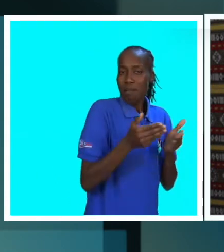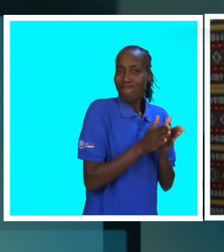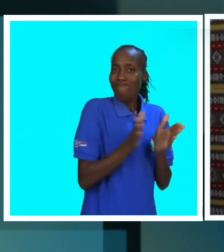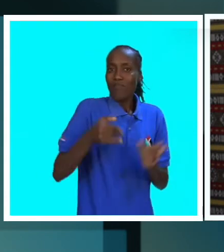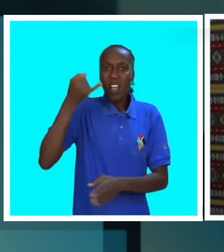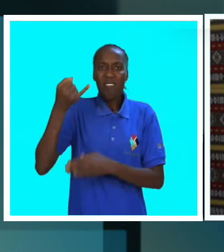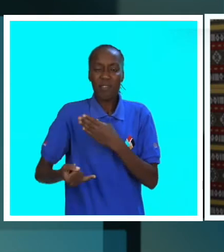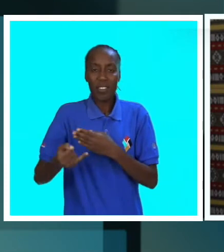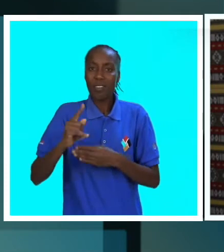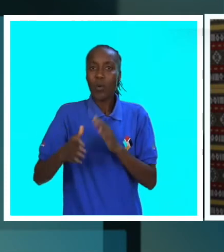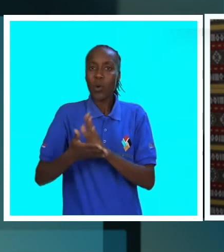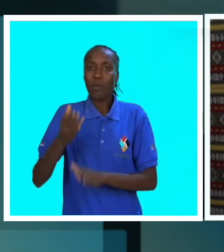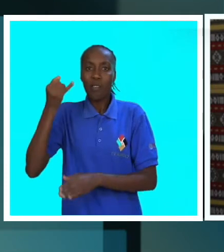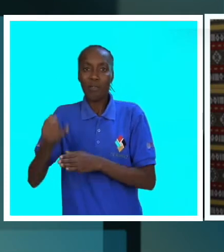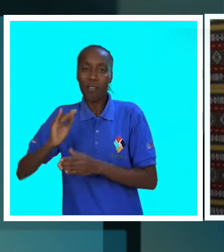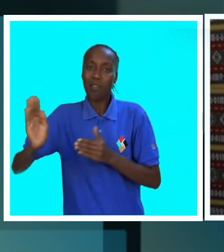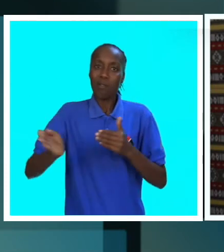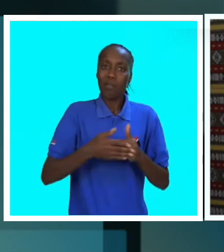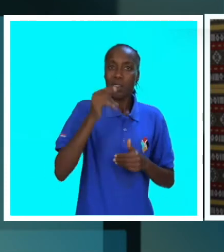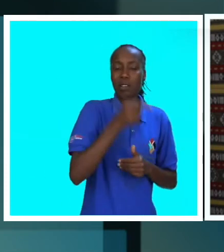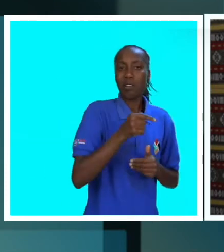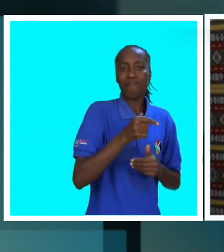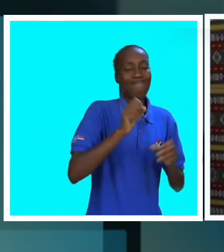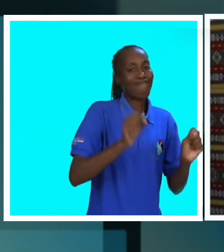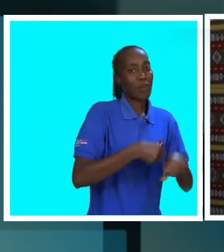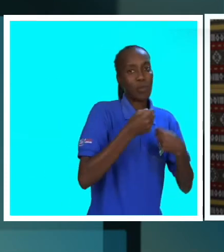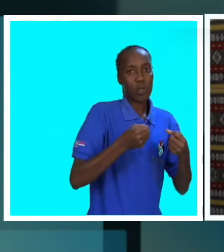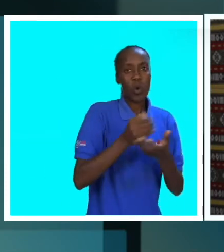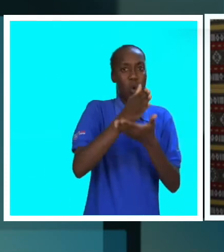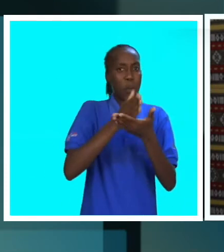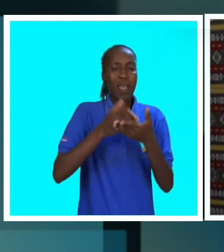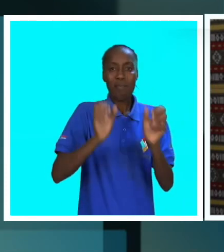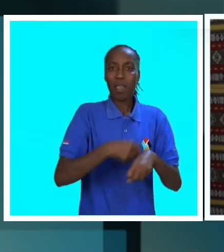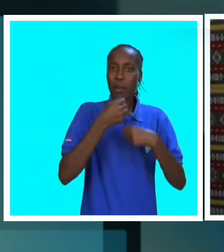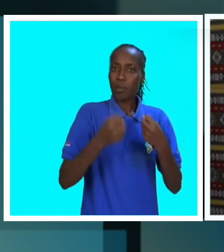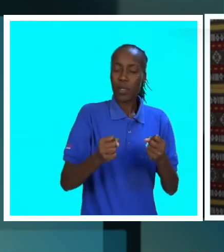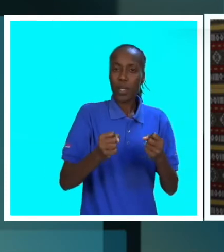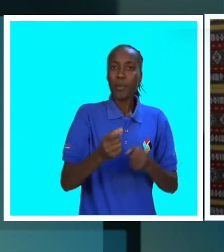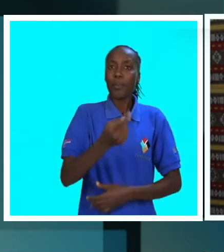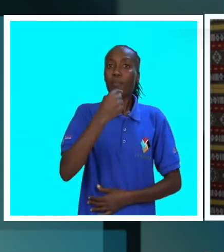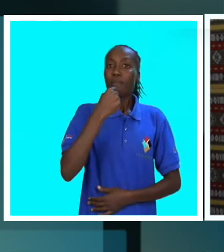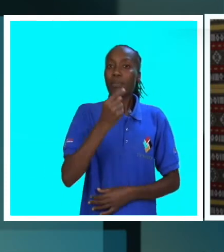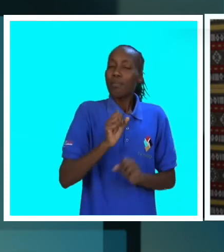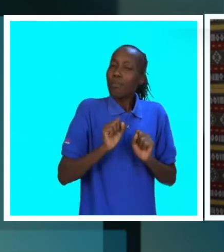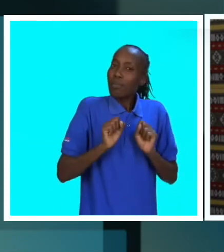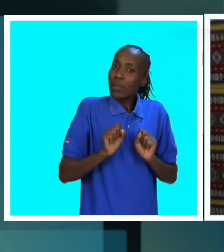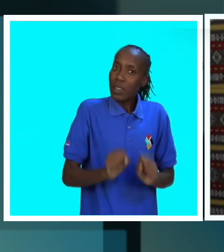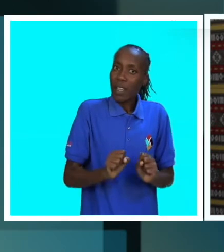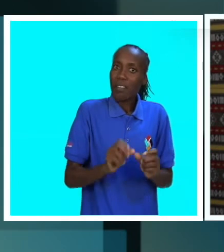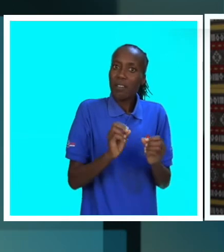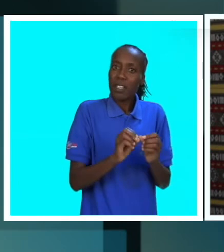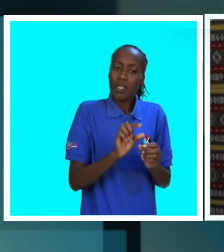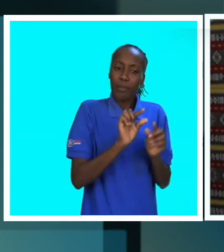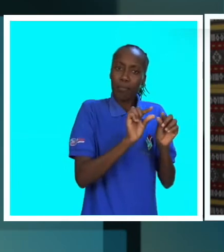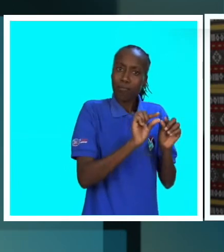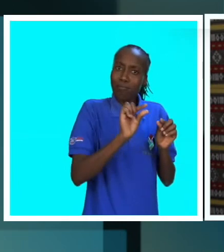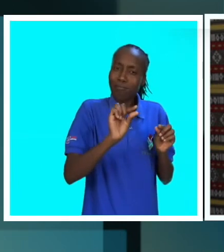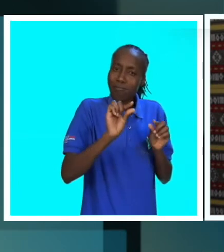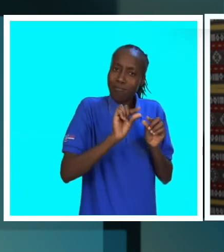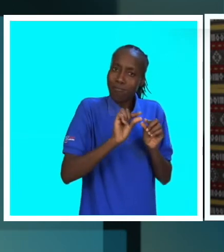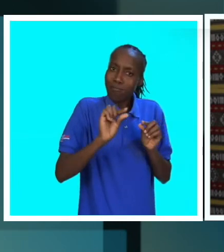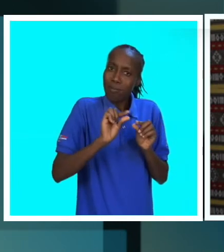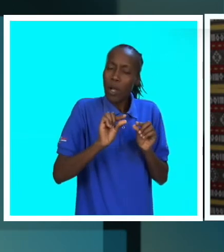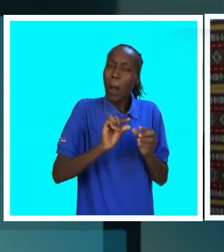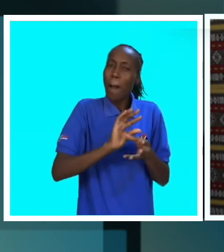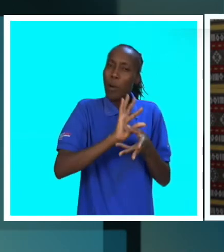começar pelo fim, não podem começar pelo meio. Tem que começar pelo começo, meio e fim. Portanto, deve-se desviar todo o